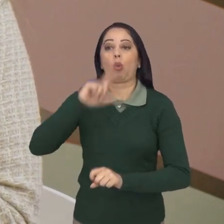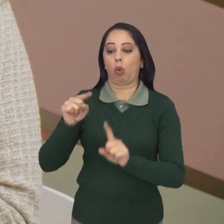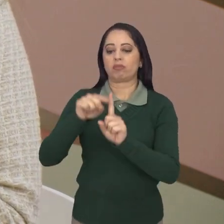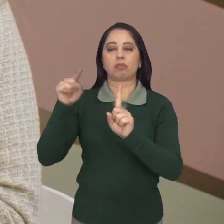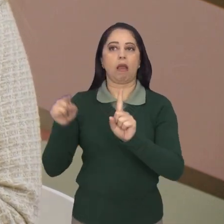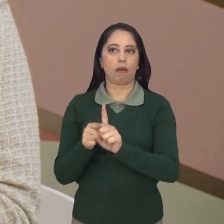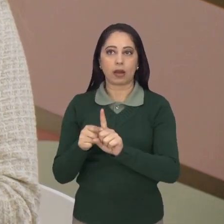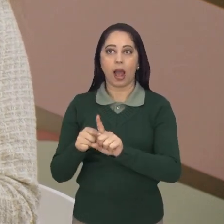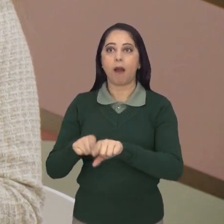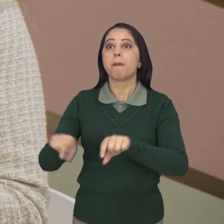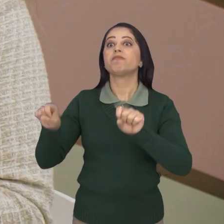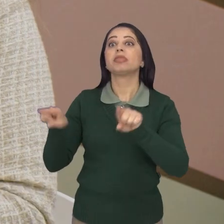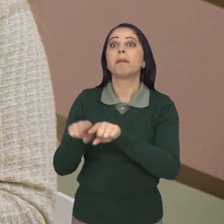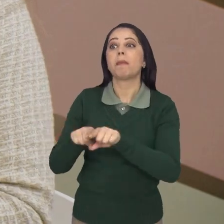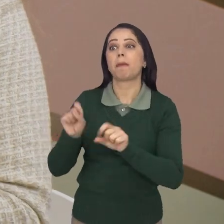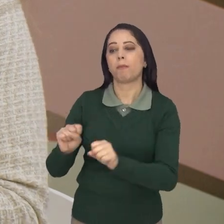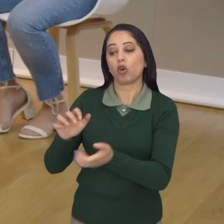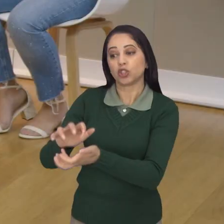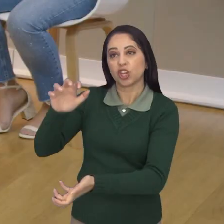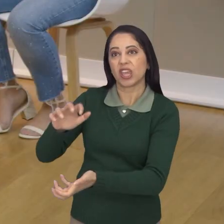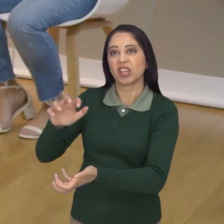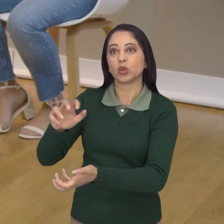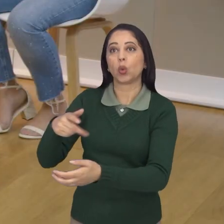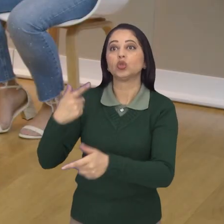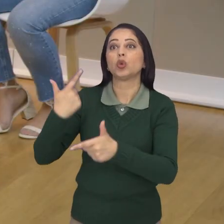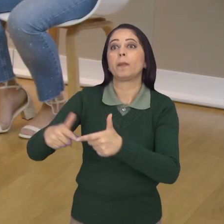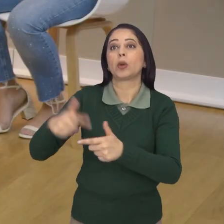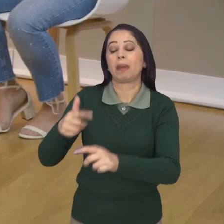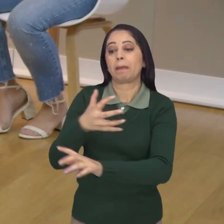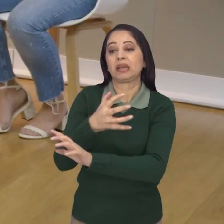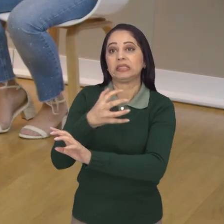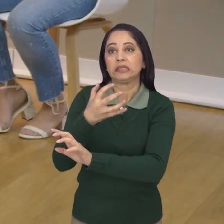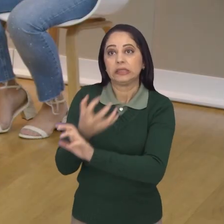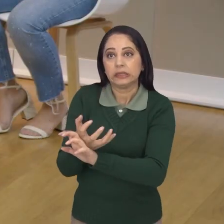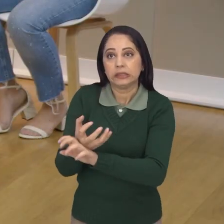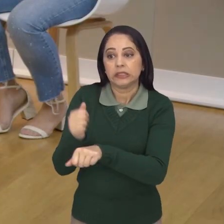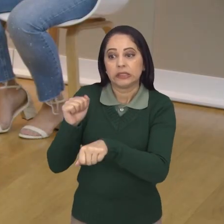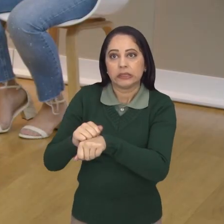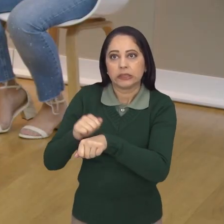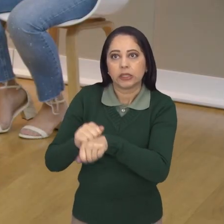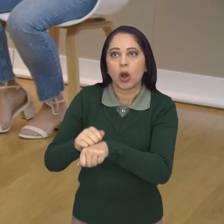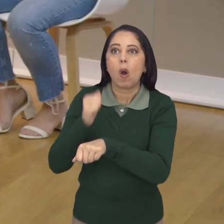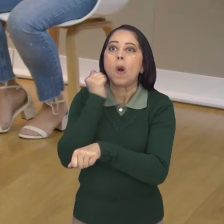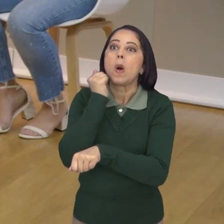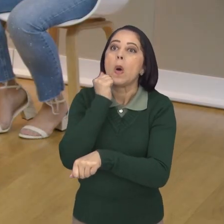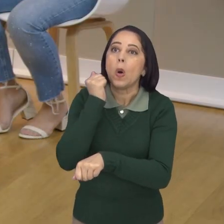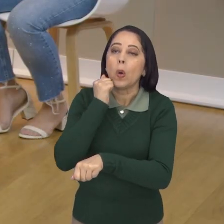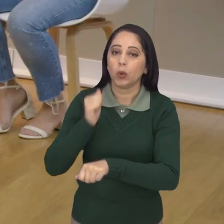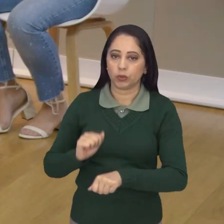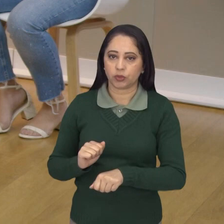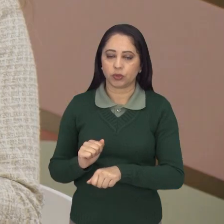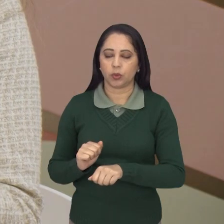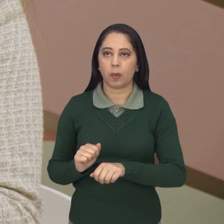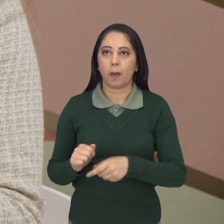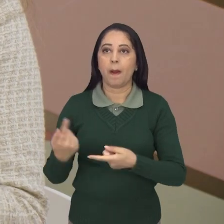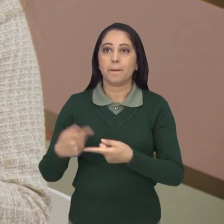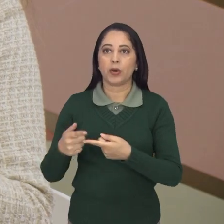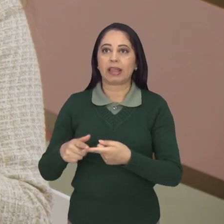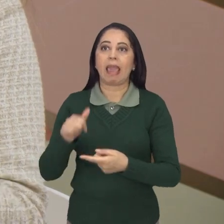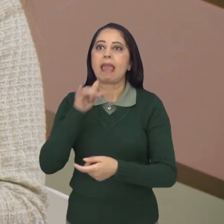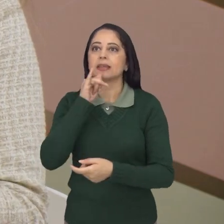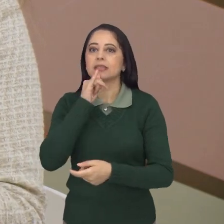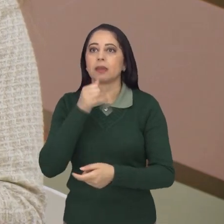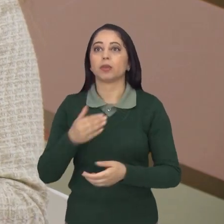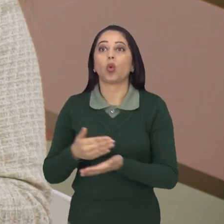mais tardia, má absorção de nutrientes. Várias áreas. Então, assim, a gente começa com uma inflamação ali